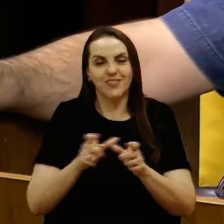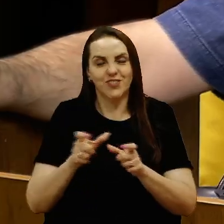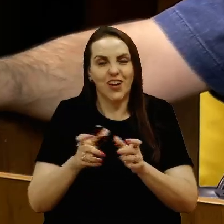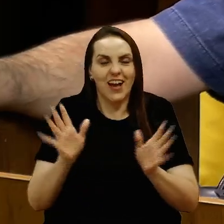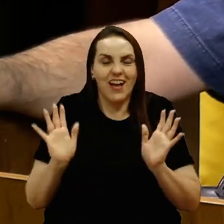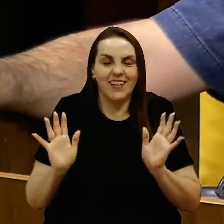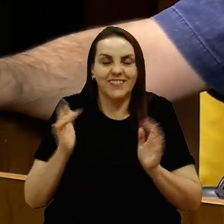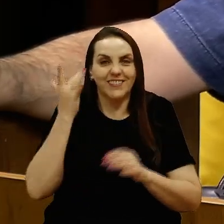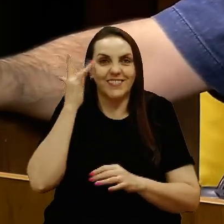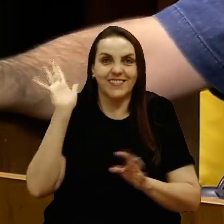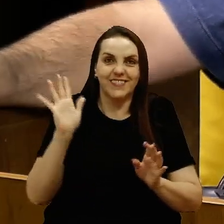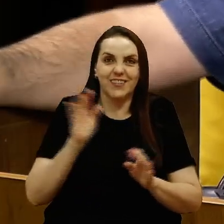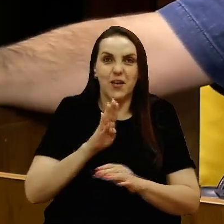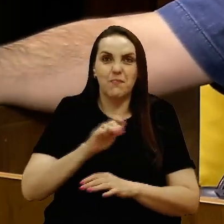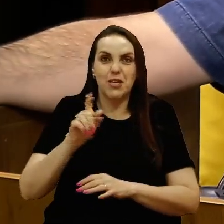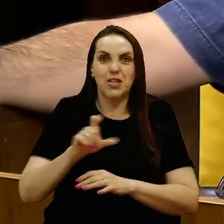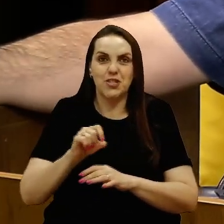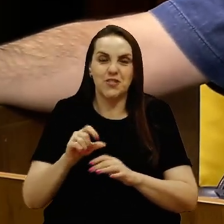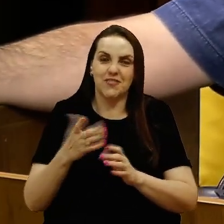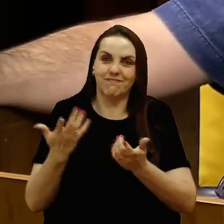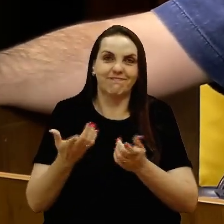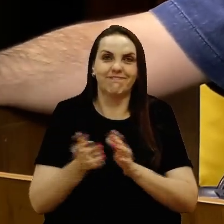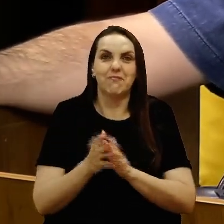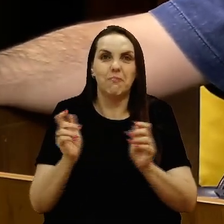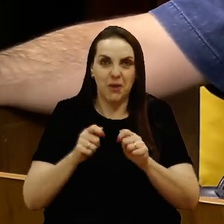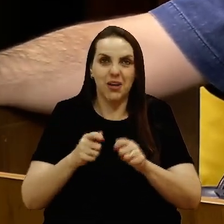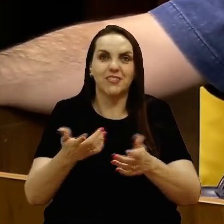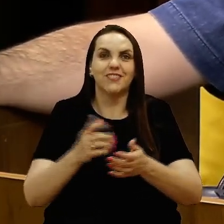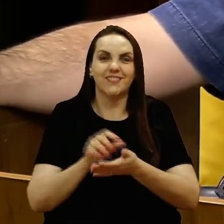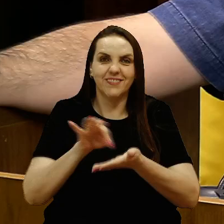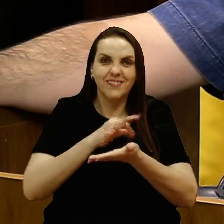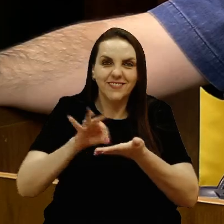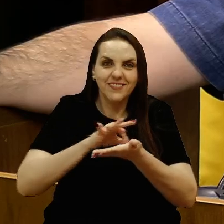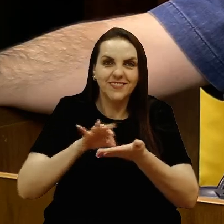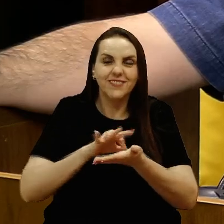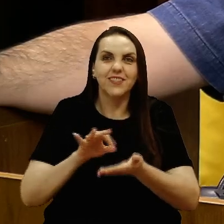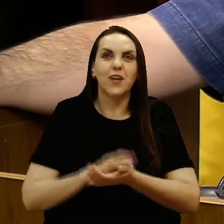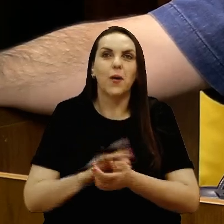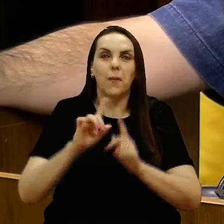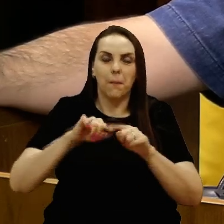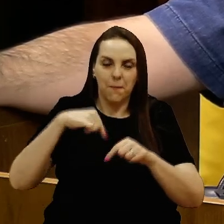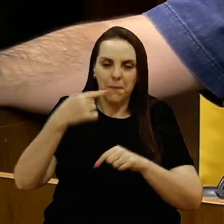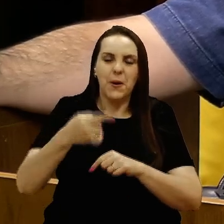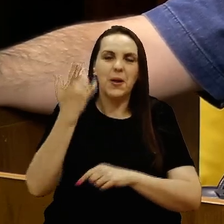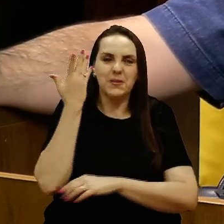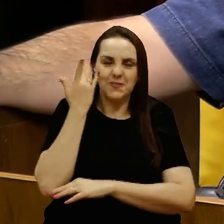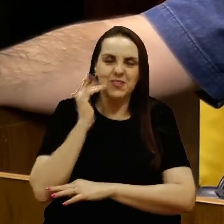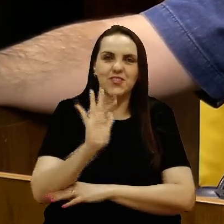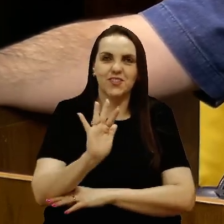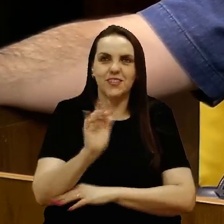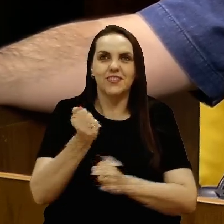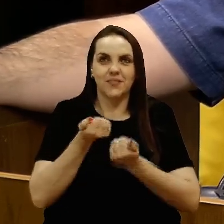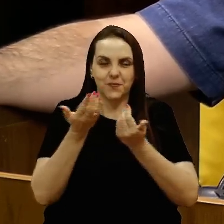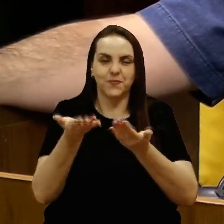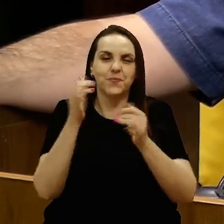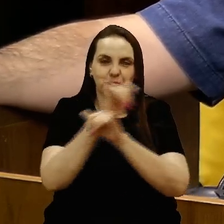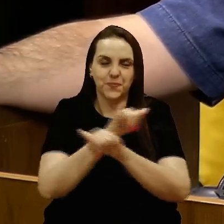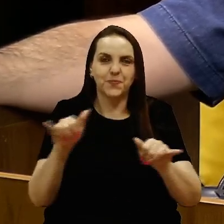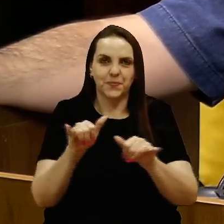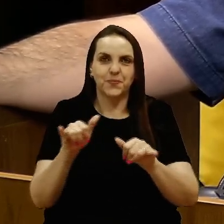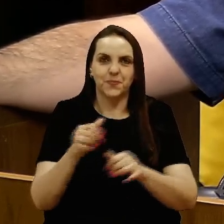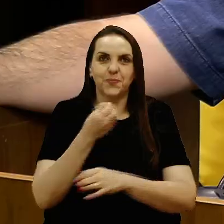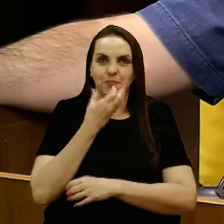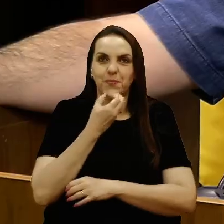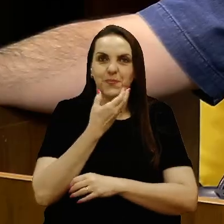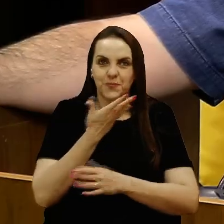invertido, no milhar, né? Então, nos próximos dias, eu trago a boa notícia que o mutirão, vereadora Rose,